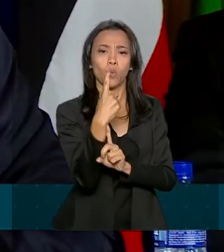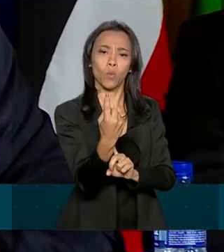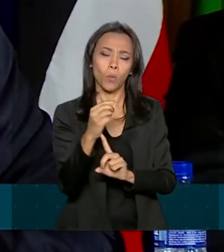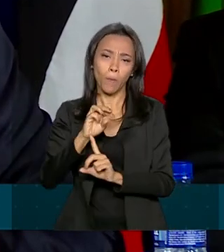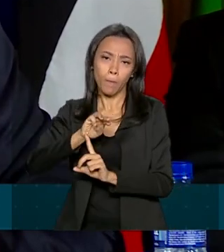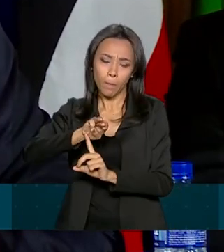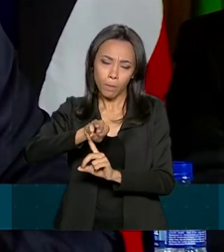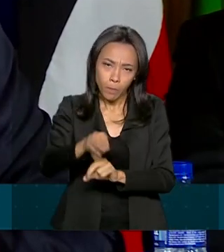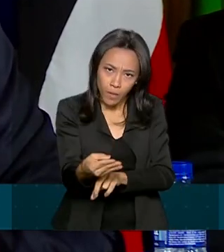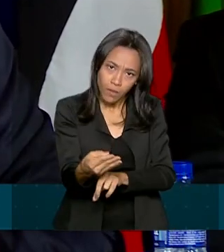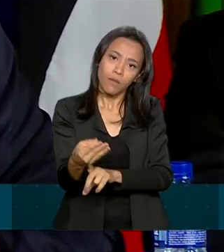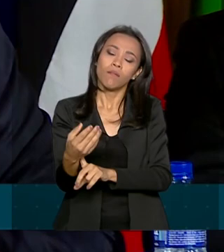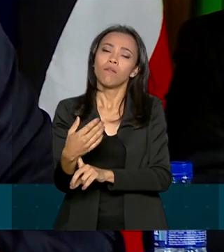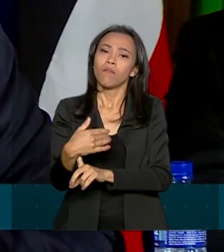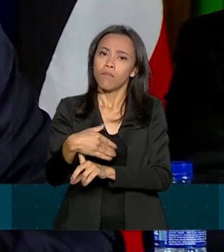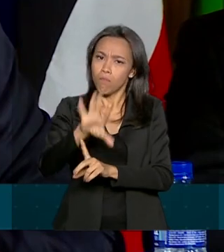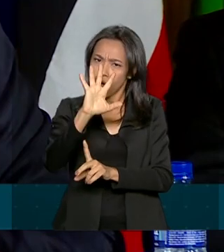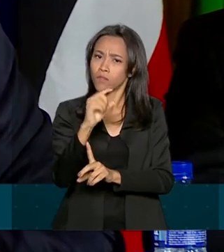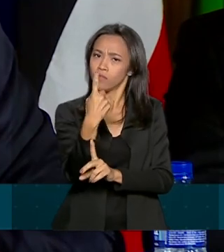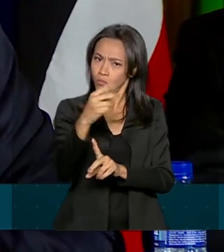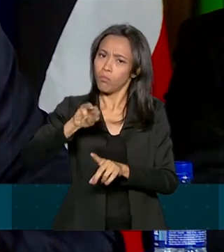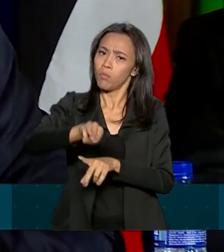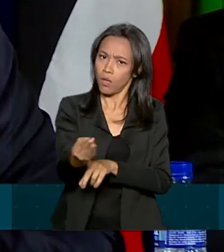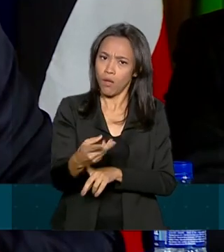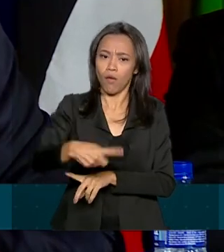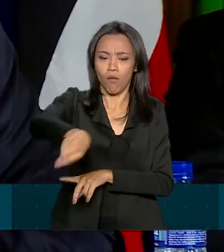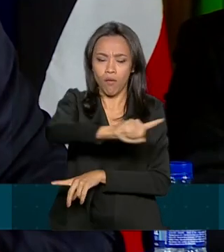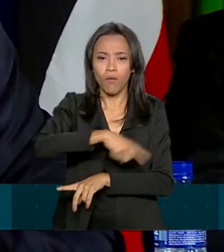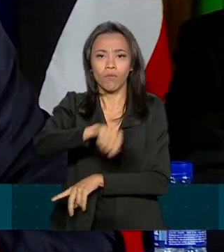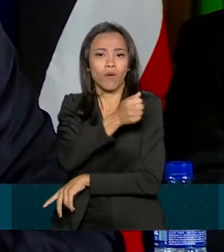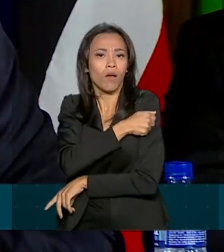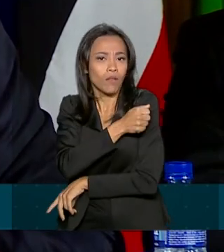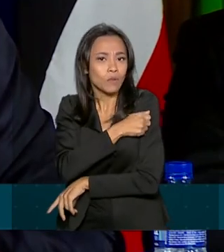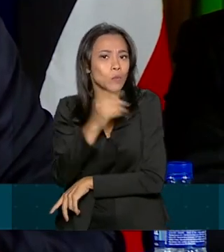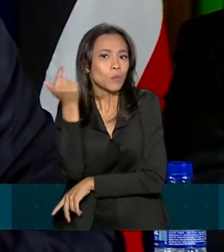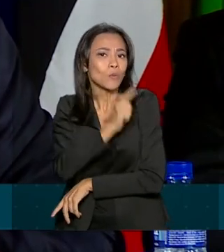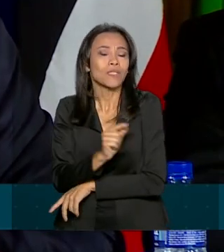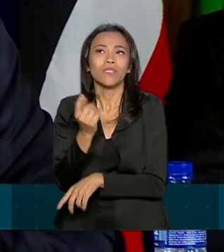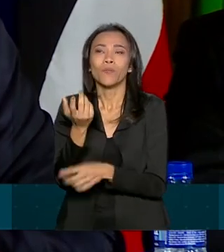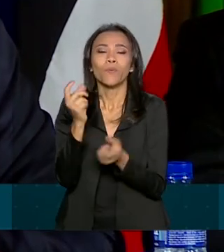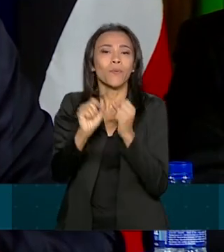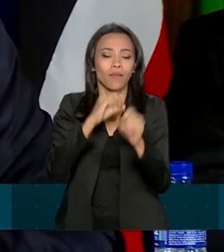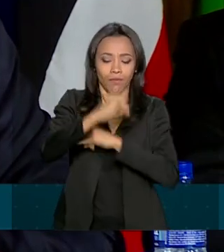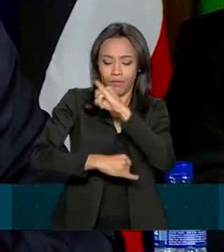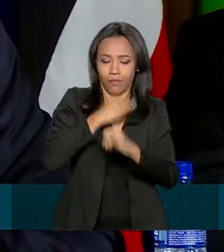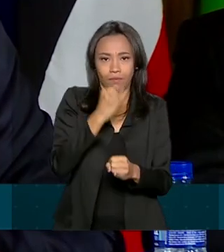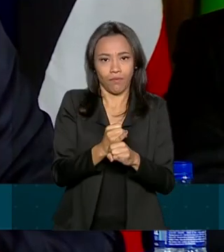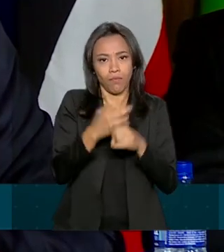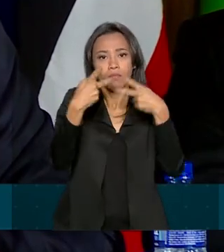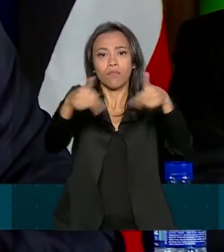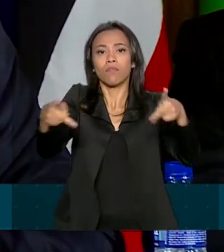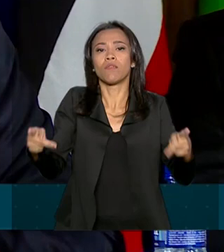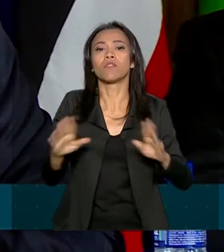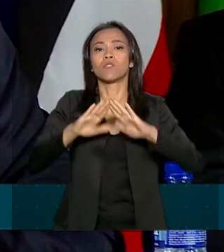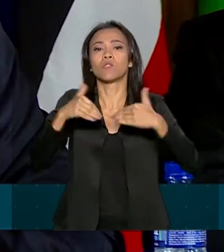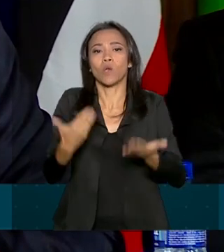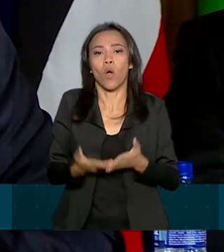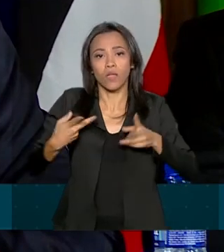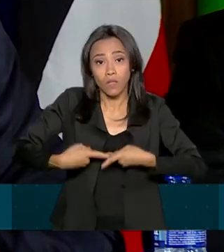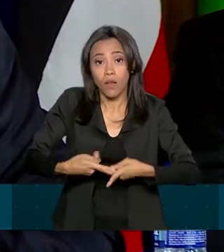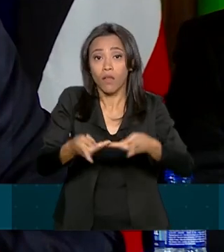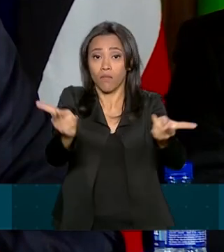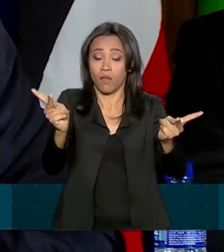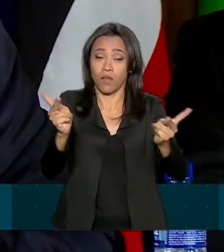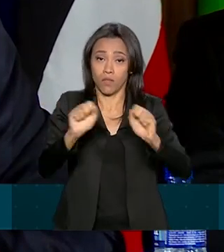e 200 mil garotos, alunos, estudantes com sinal de satélite. E esse sinal é levado para as escolas